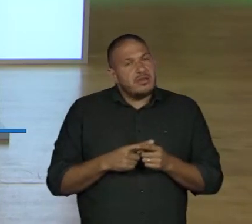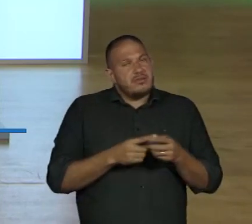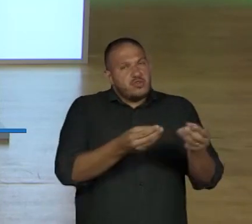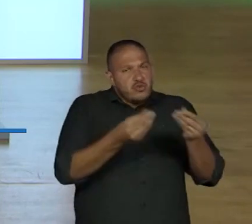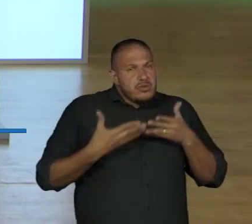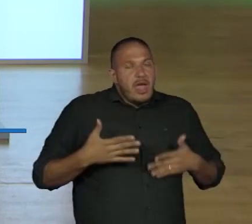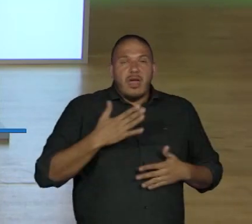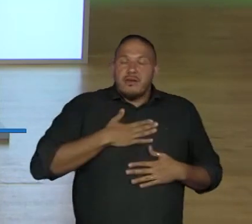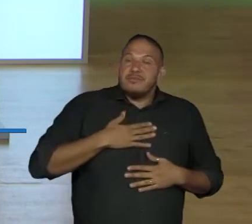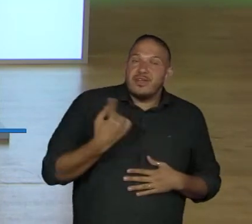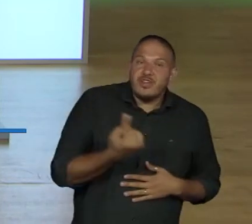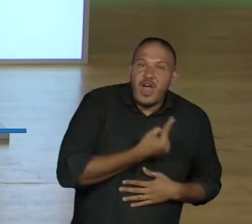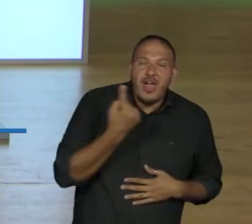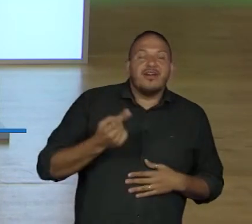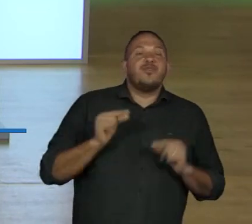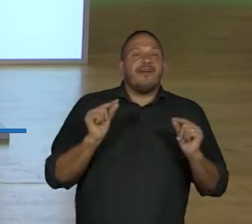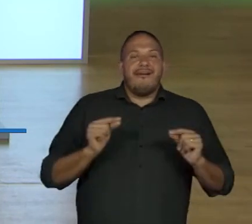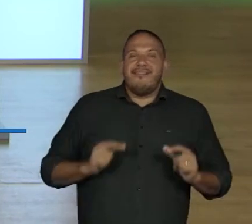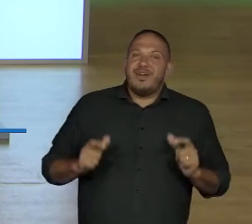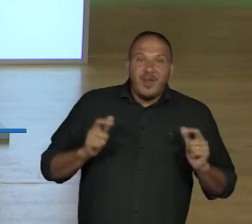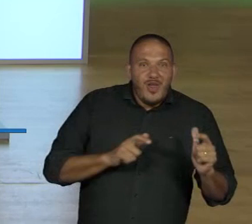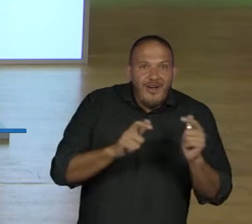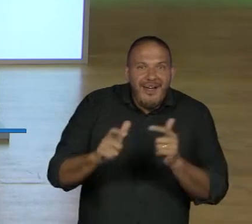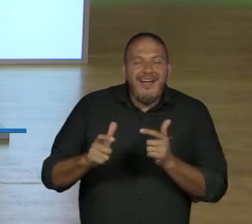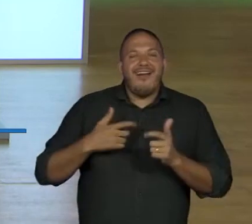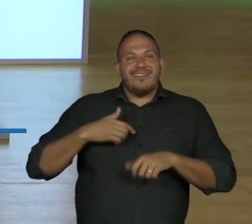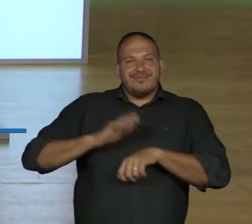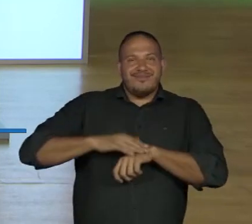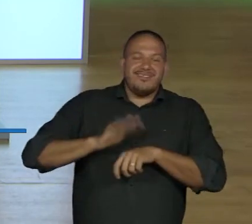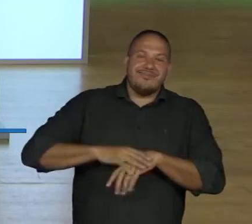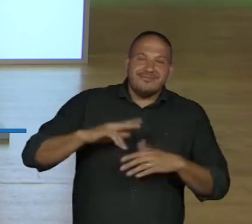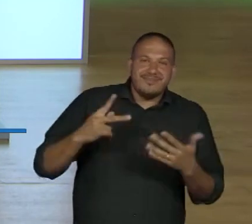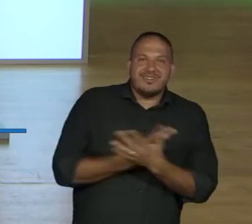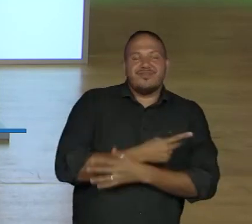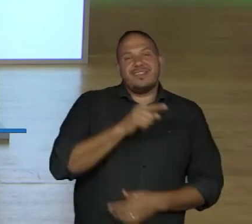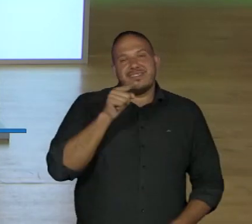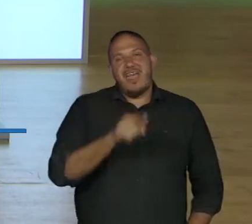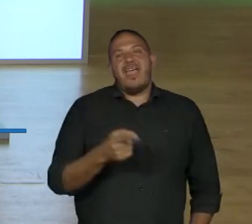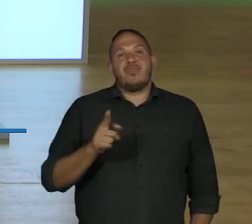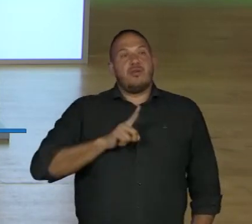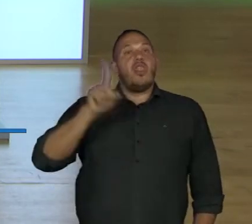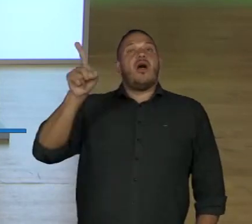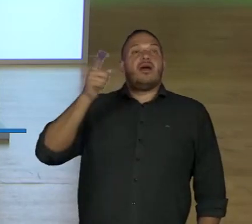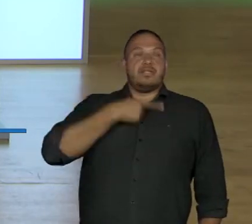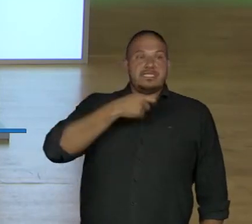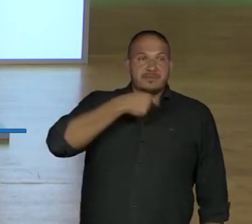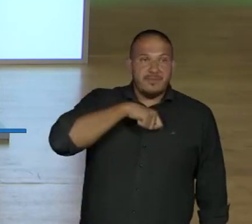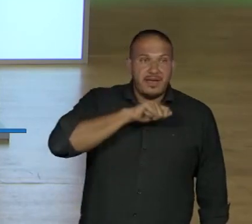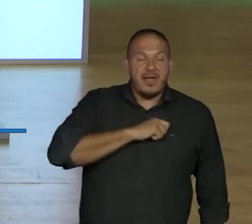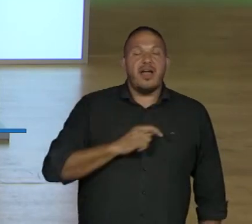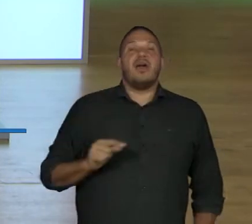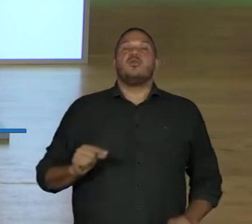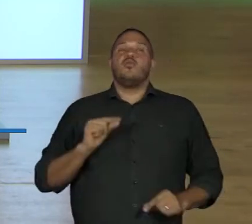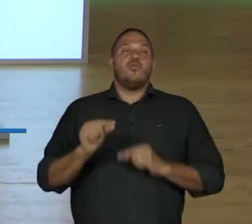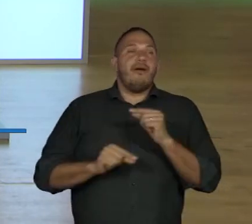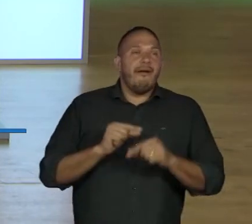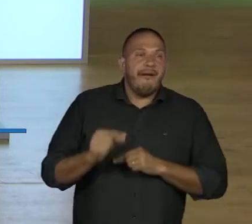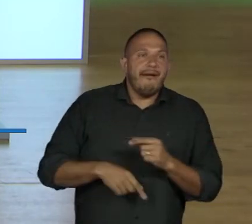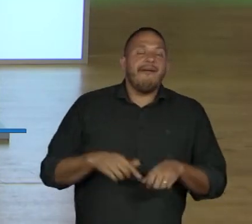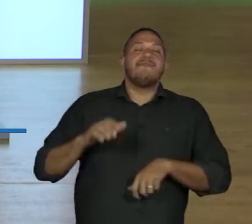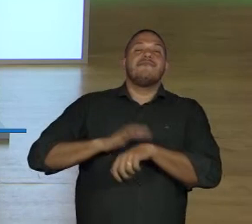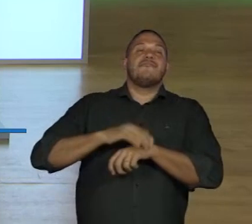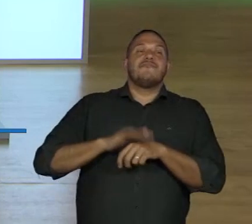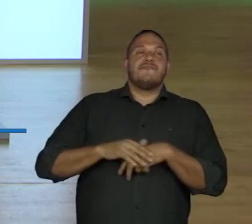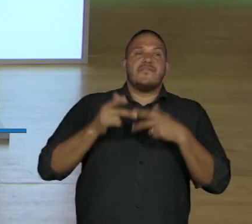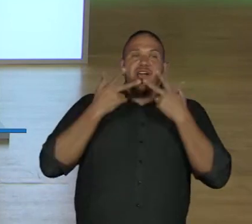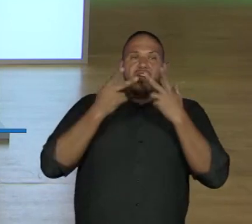O local onde o fato está se passando, Sim, sim. no caso a Espanha. Espanha. Do que vai se tratar,